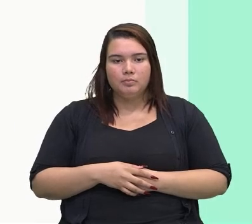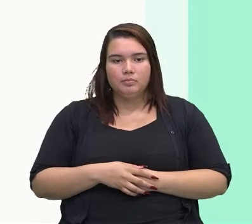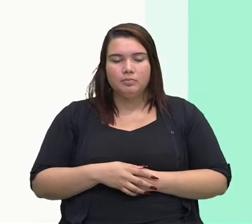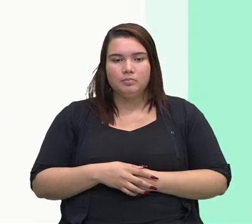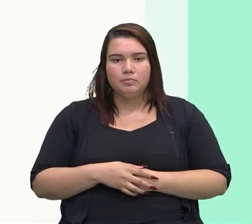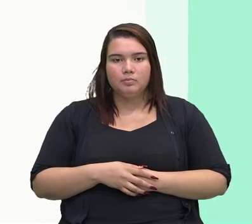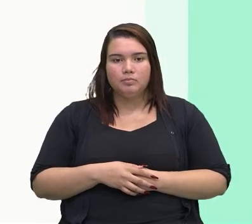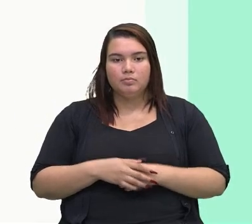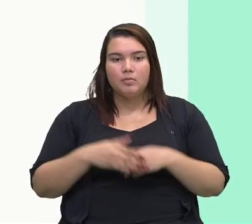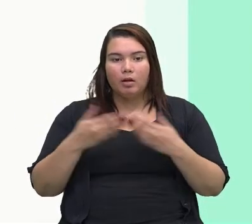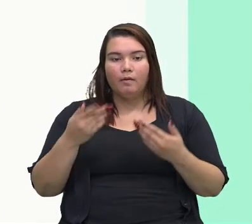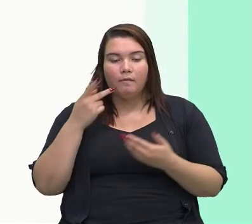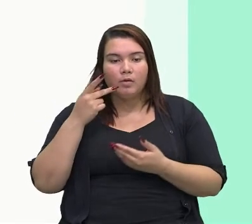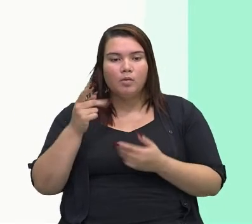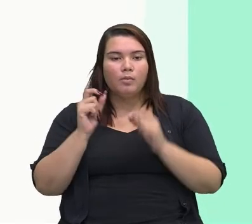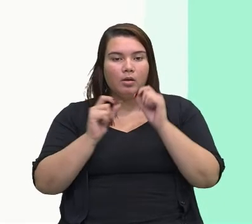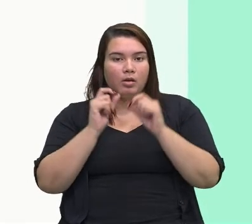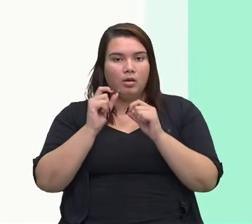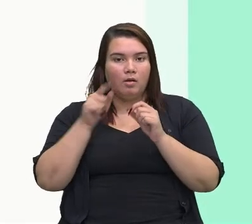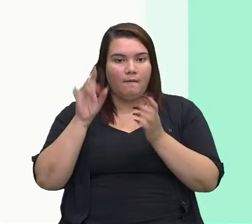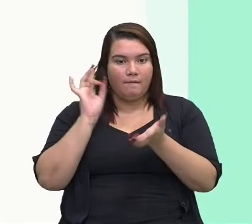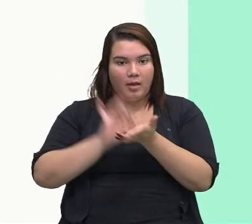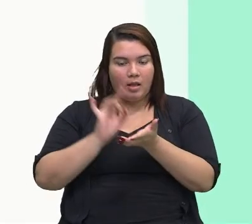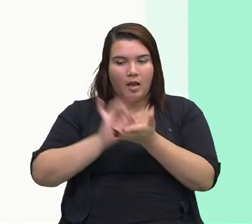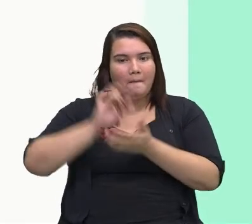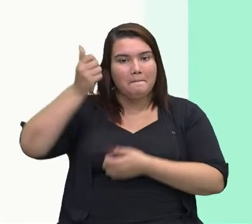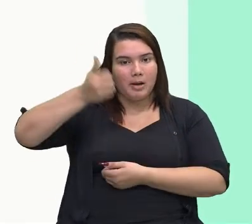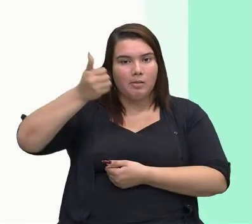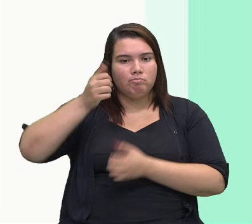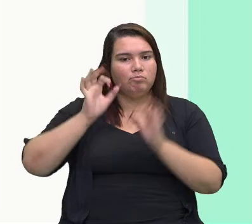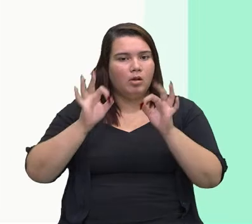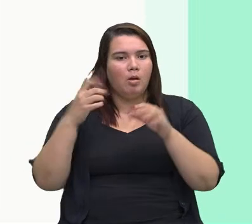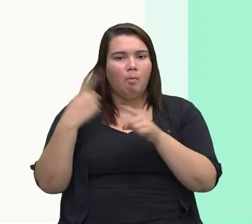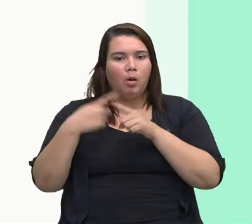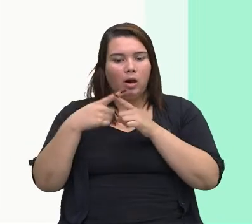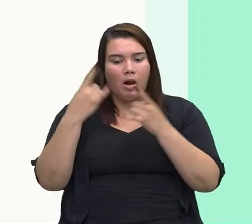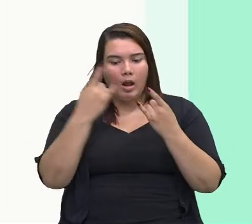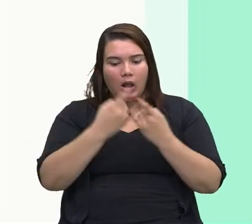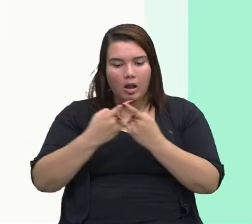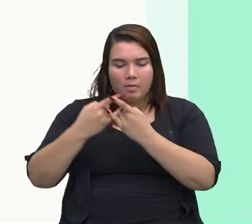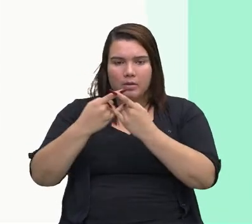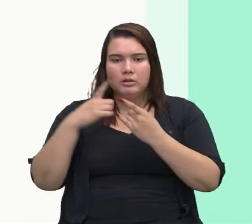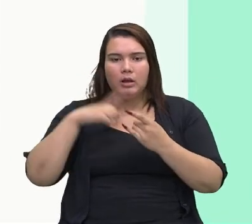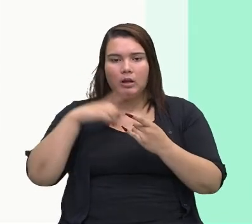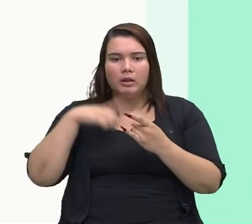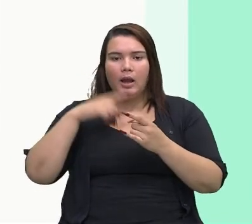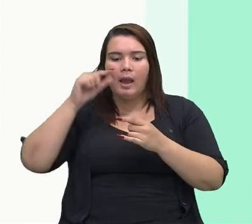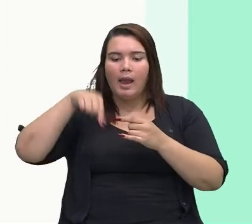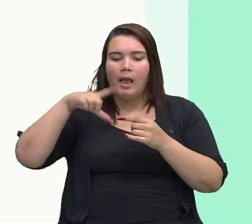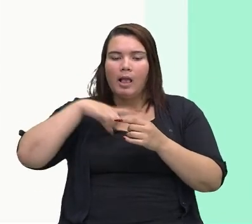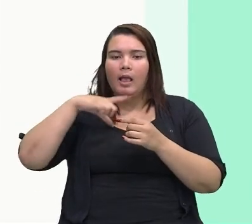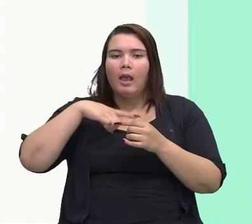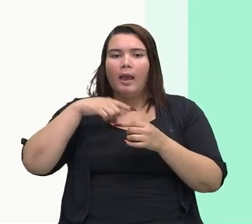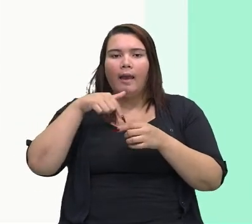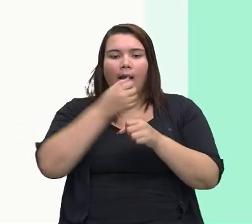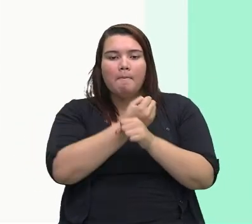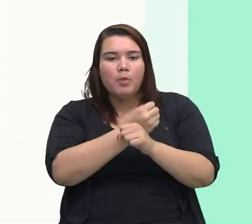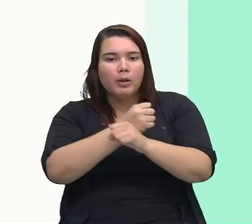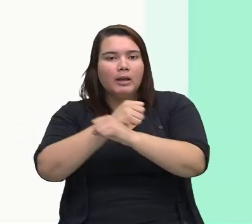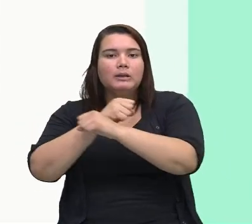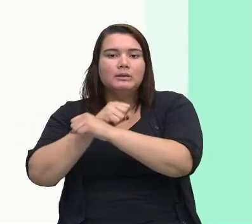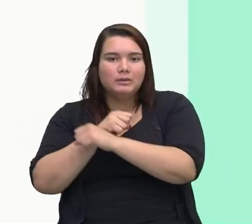Olha só. Então é o seguinte, a primeira, ela é verdadeira porque, como a camisinha constitui uma barreira física entre os órgãos